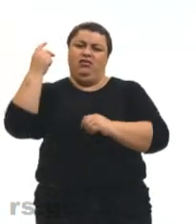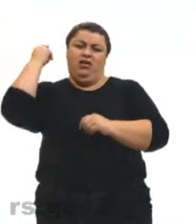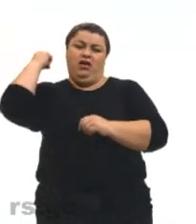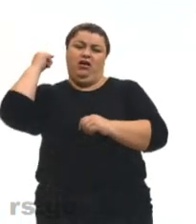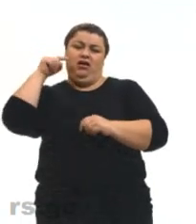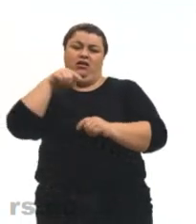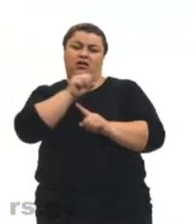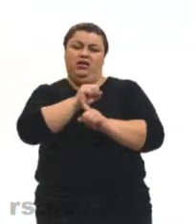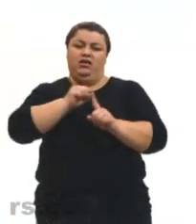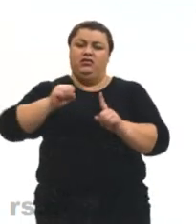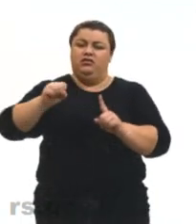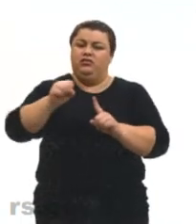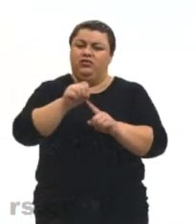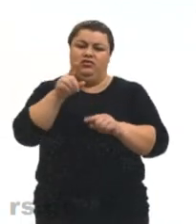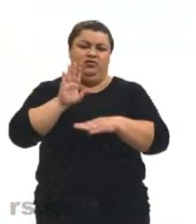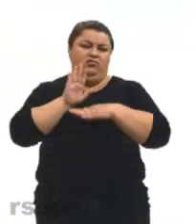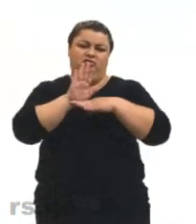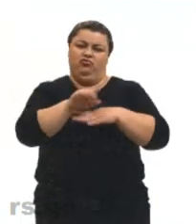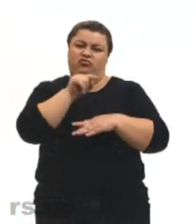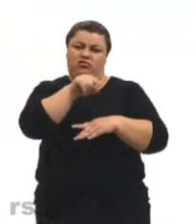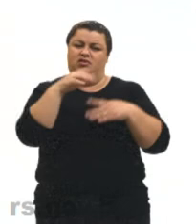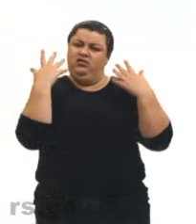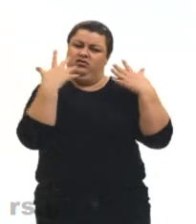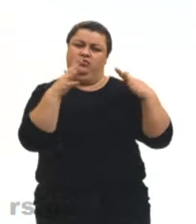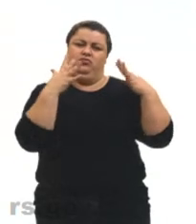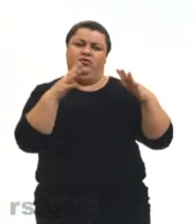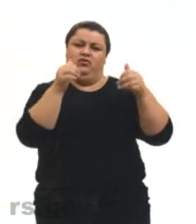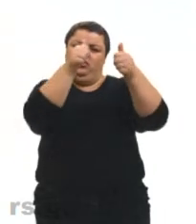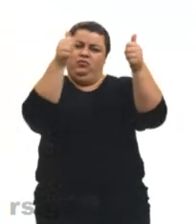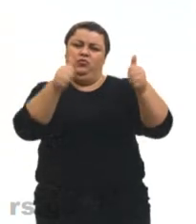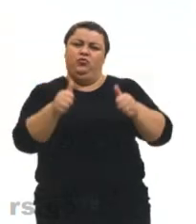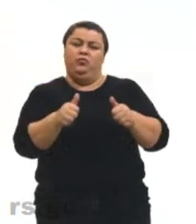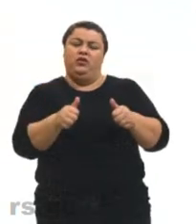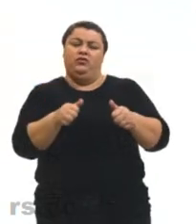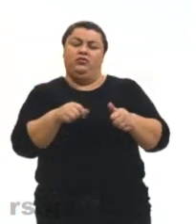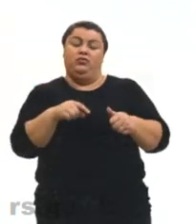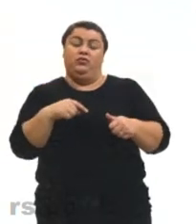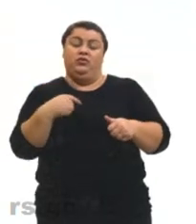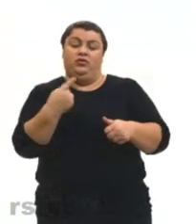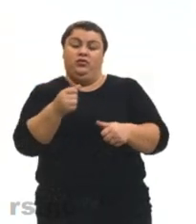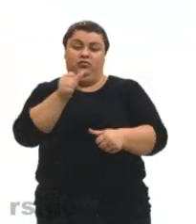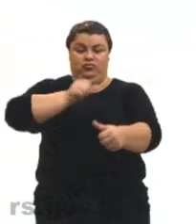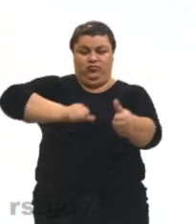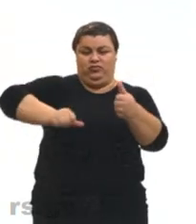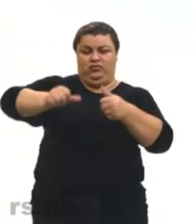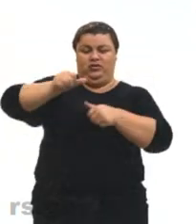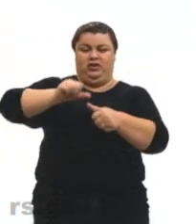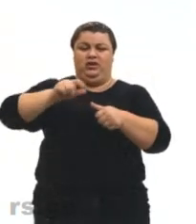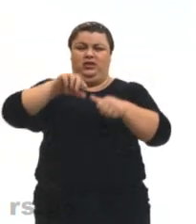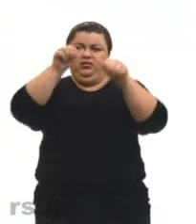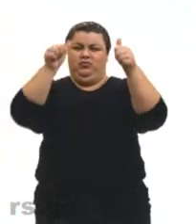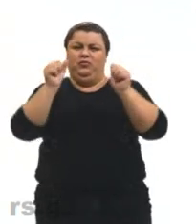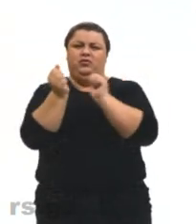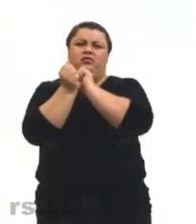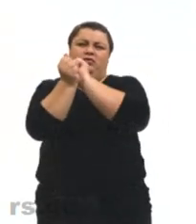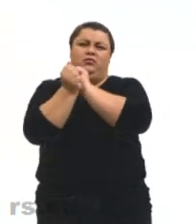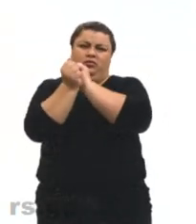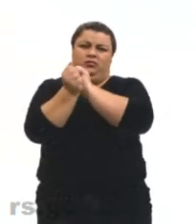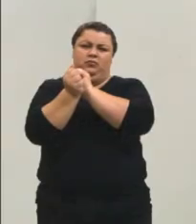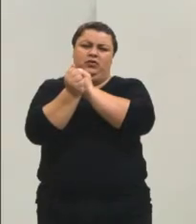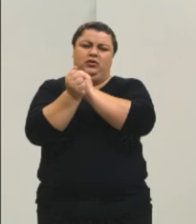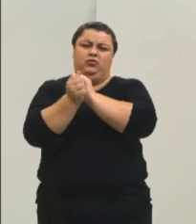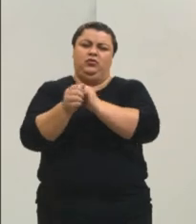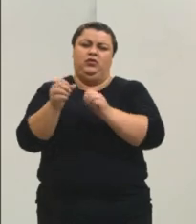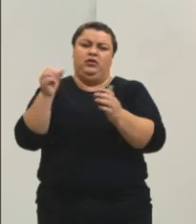sociedade não corrobora com essas homenagens enquanto monumentos que a gente pretende transformar esses monumentos da escravidão então